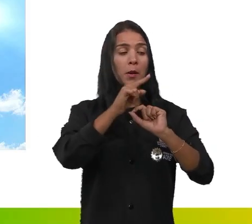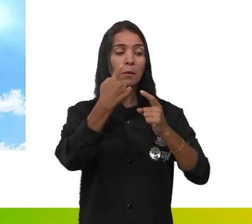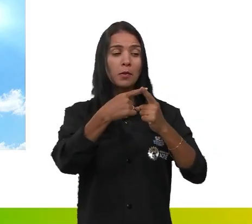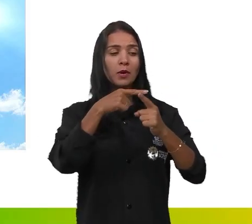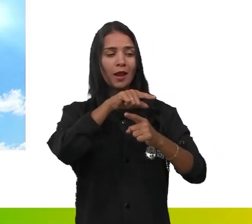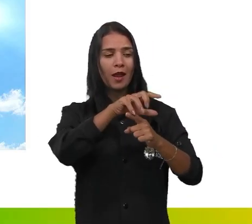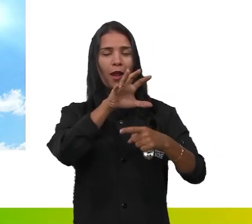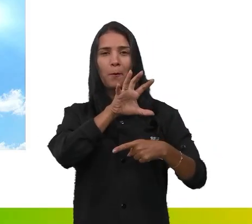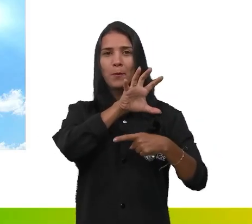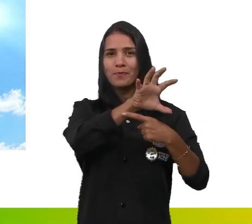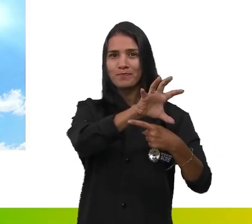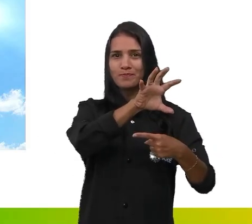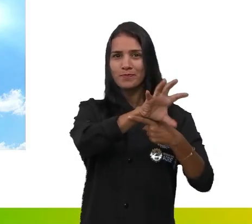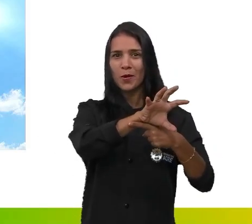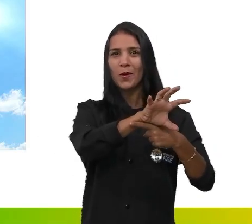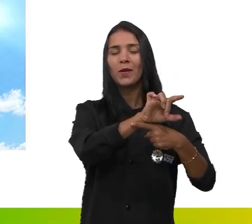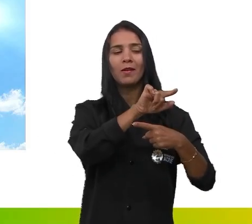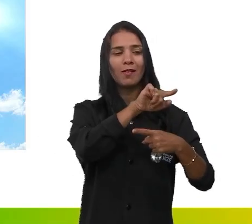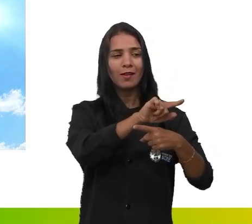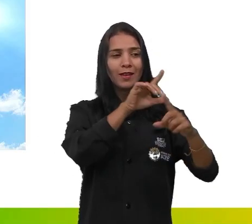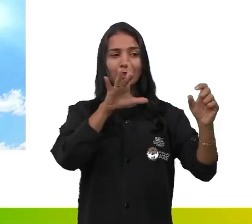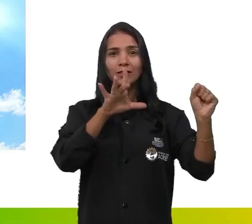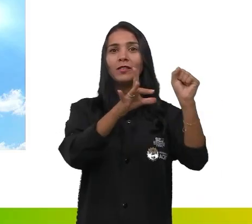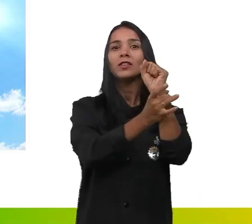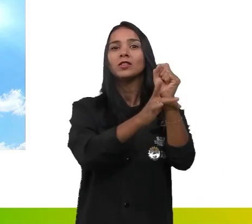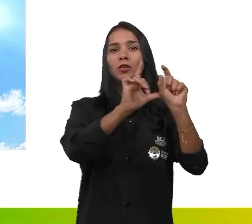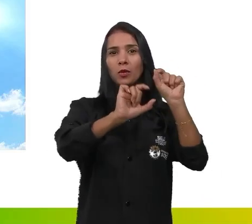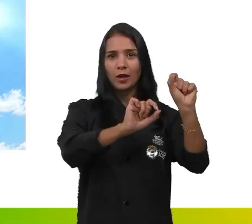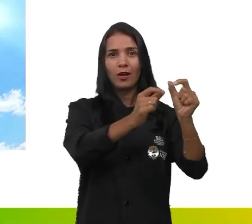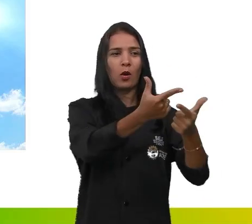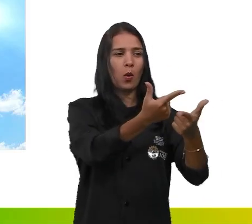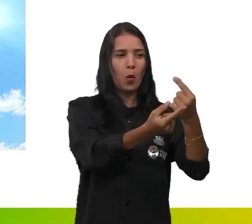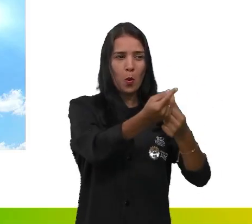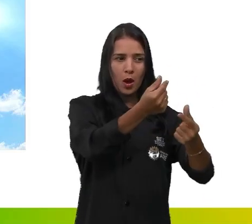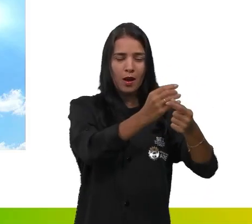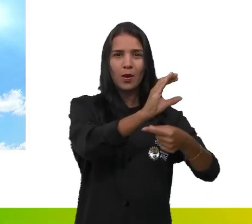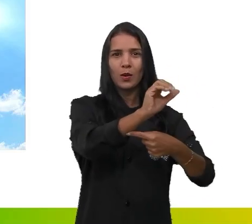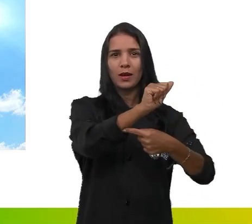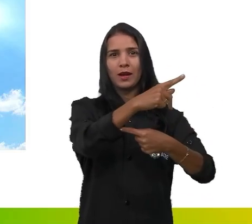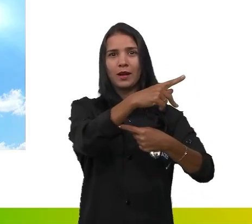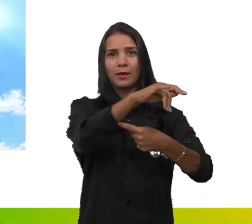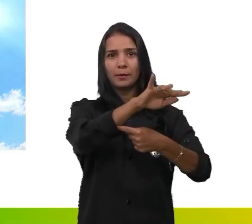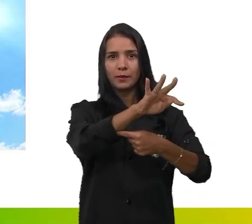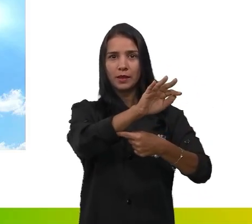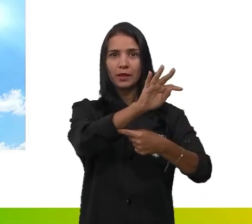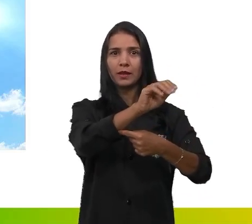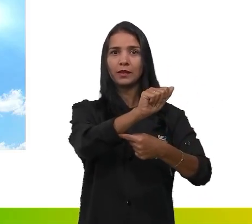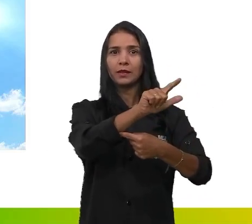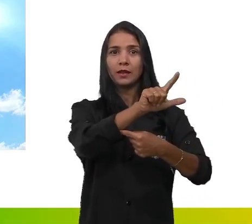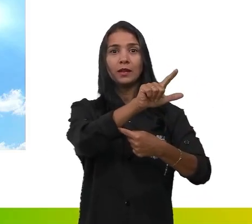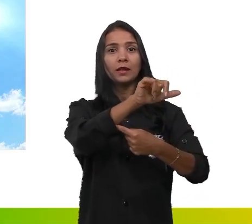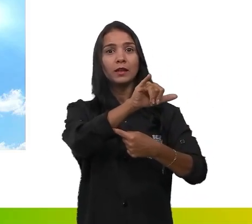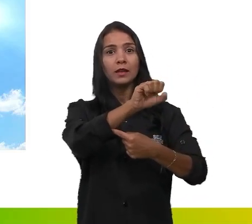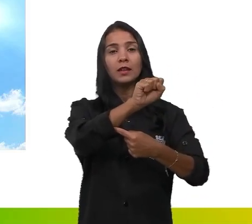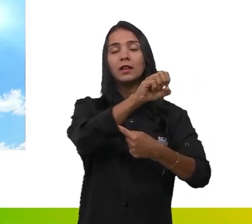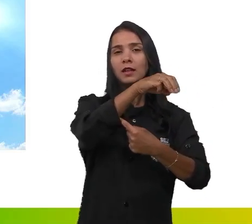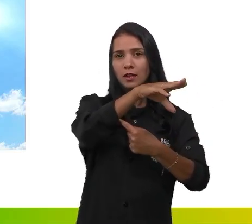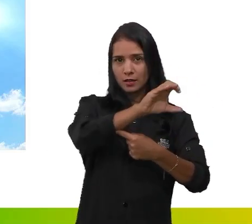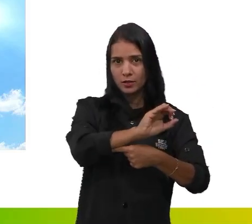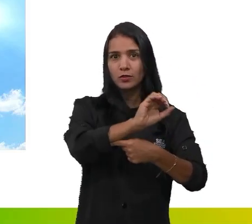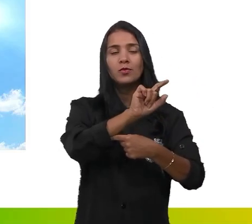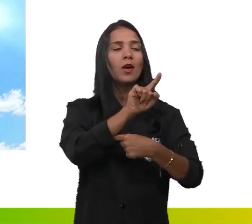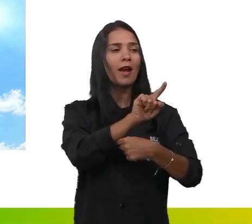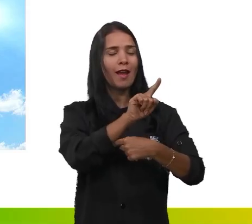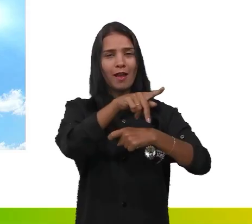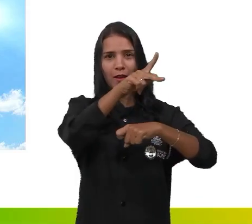polo que defendia o capitalismo, ou seja, os Estados Unidos era a potência capitalista da